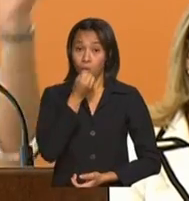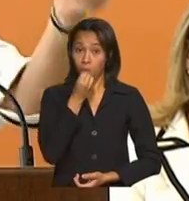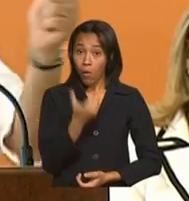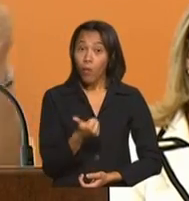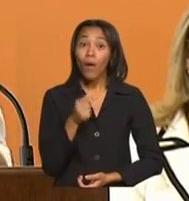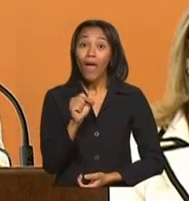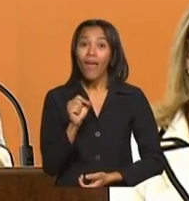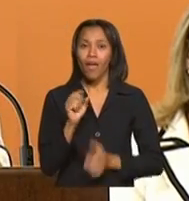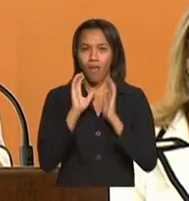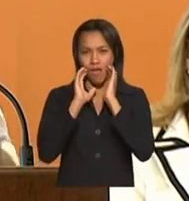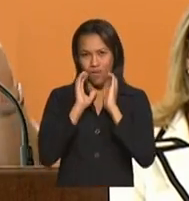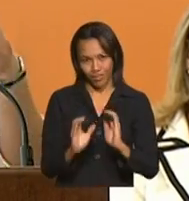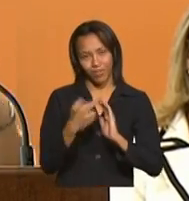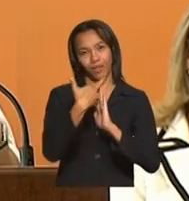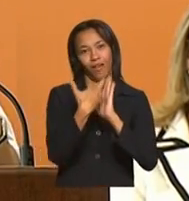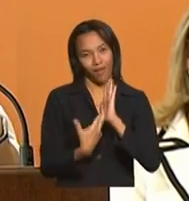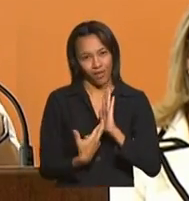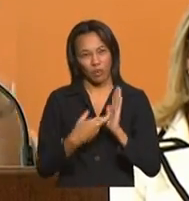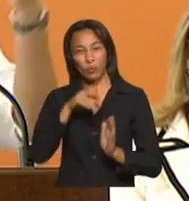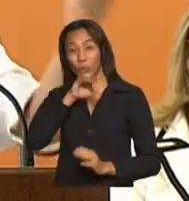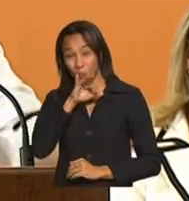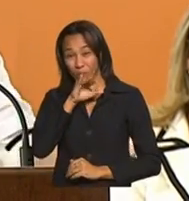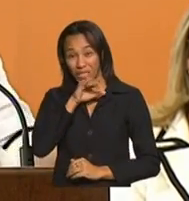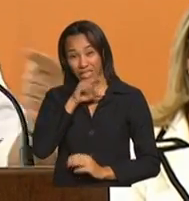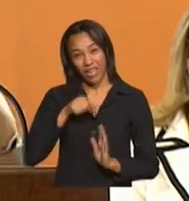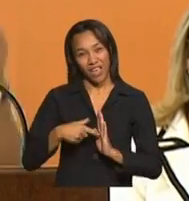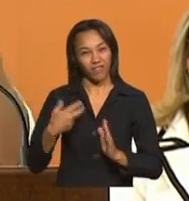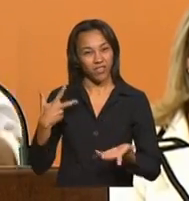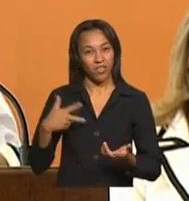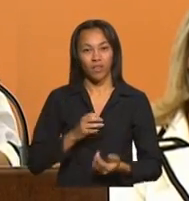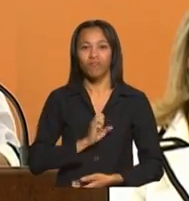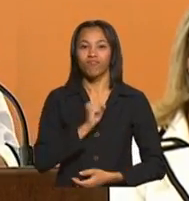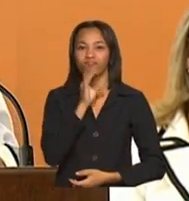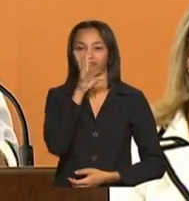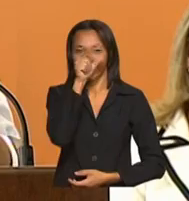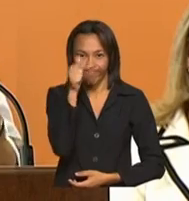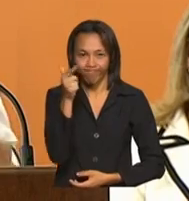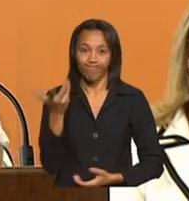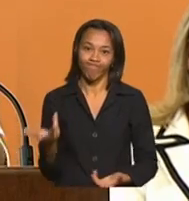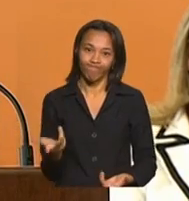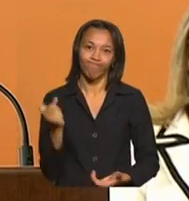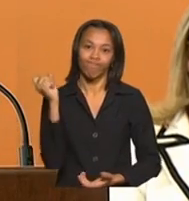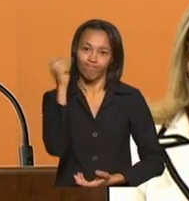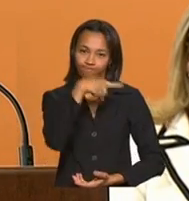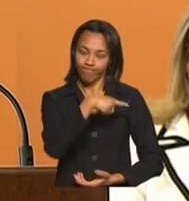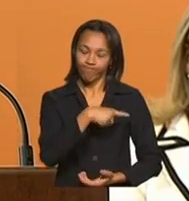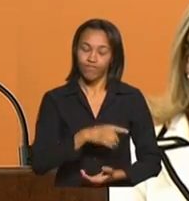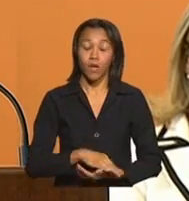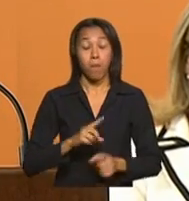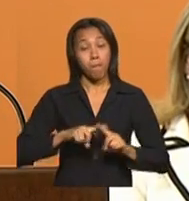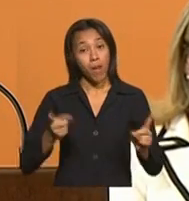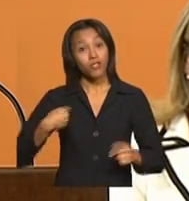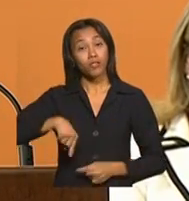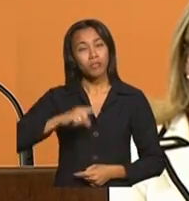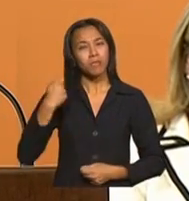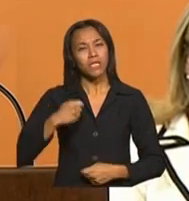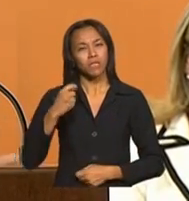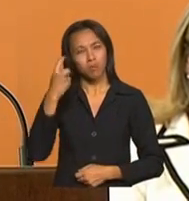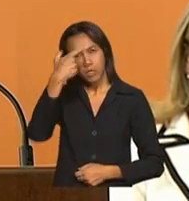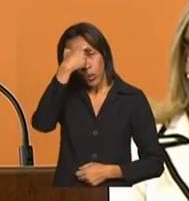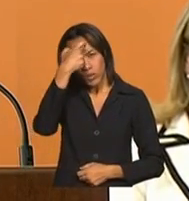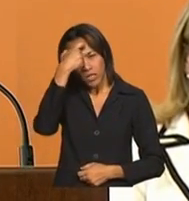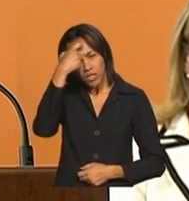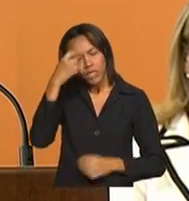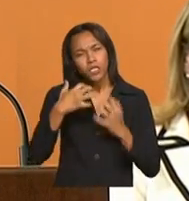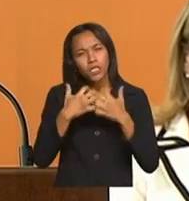o bom é respeitar as regras, o ruim é violá-las, mas também que a gente tente refletir isso na nossa